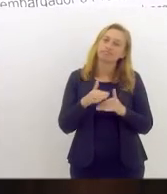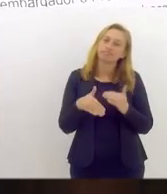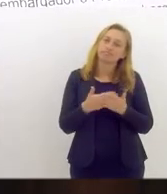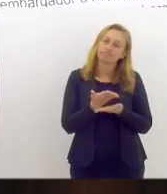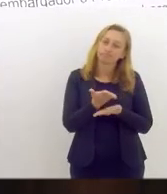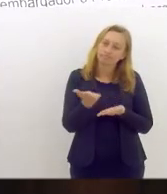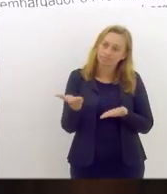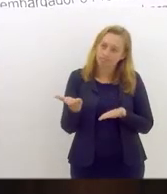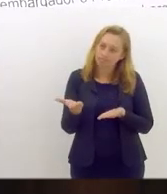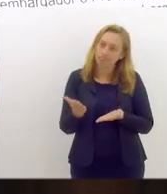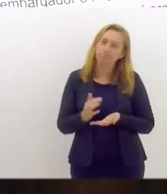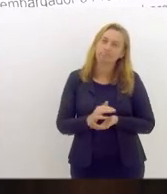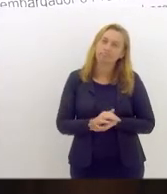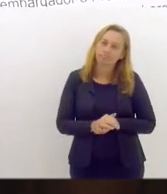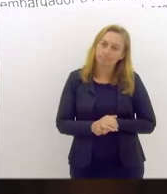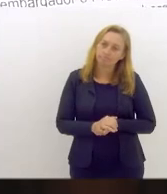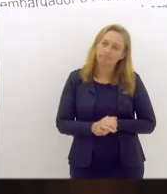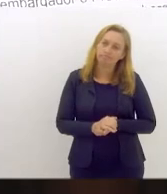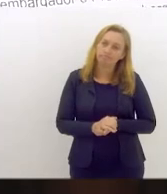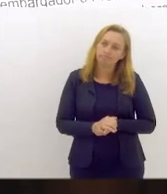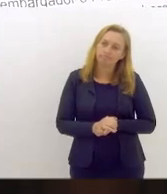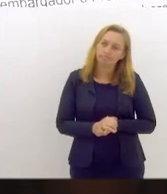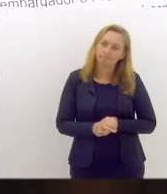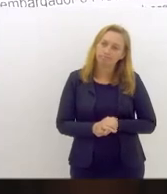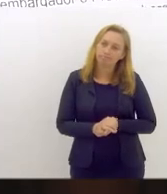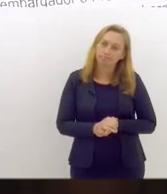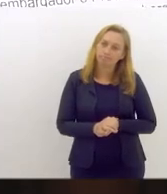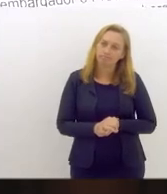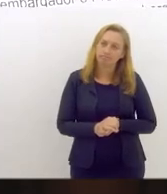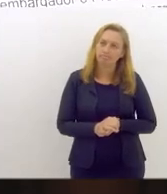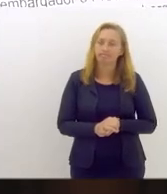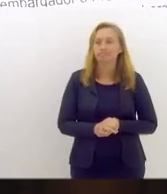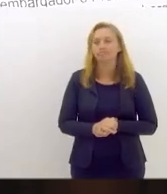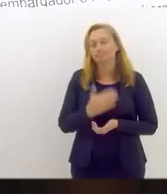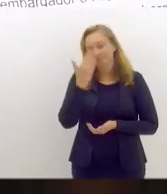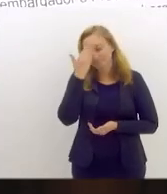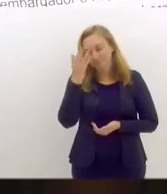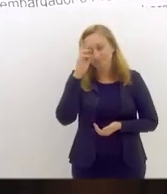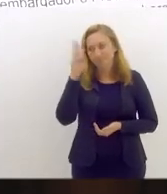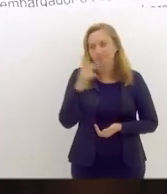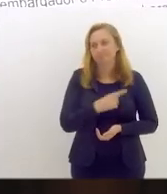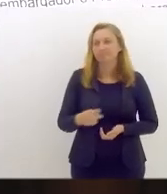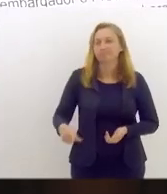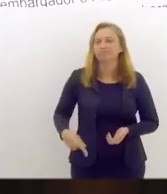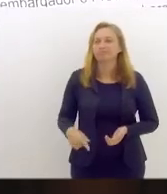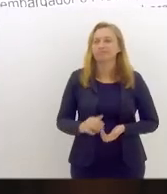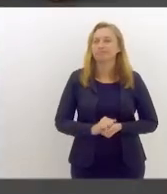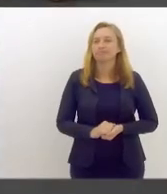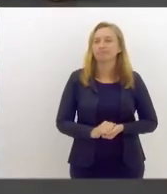a Andes também fica muito invadecida de todos quase estarei antes Muito obrigado presidente